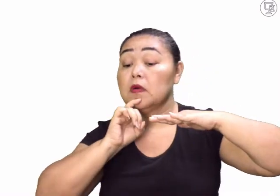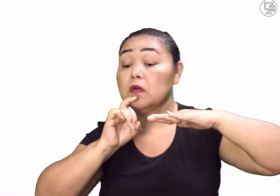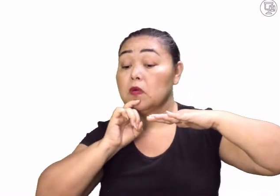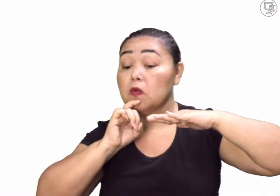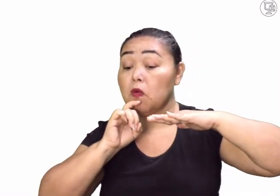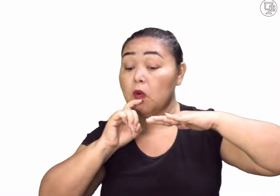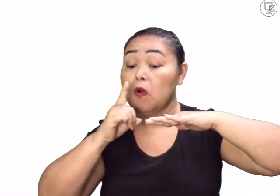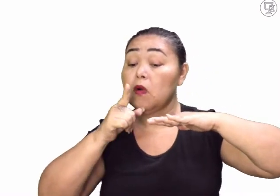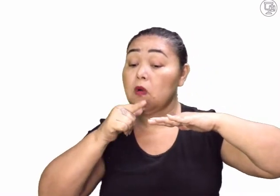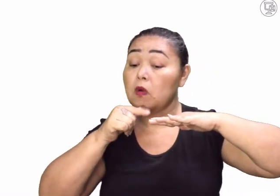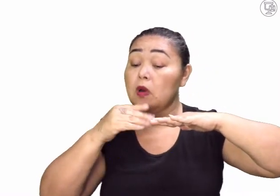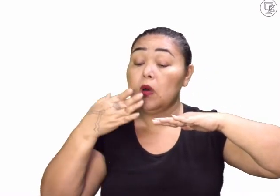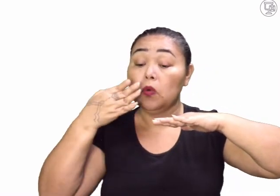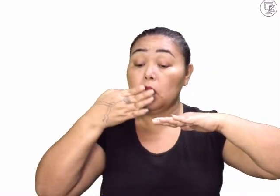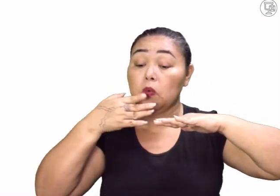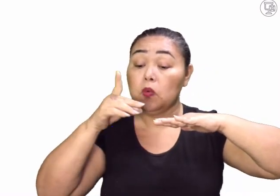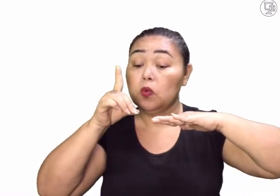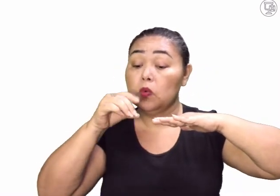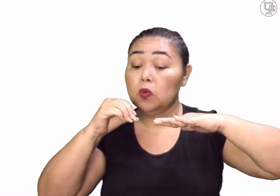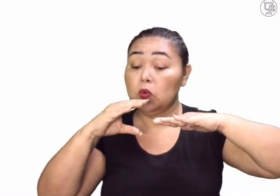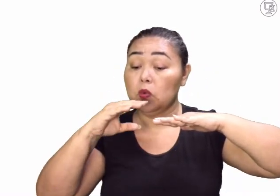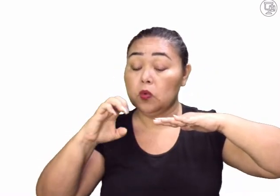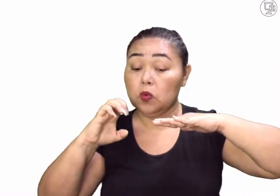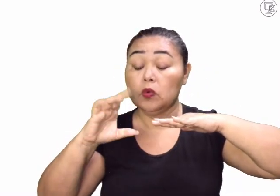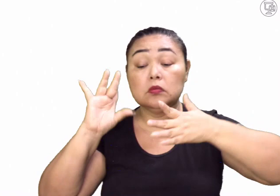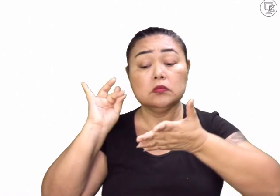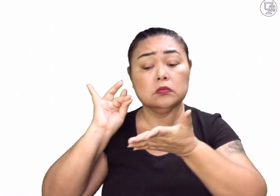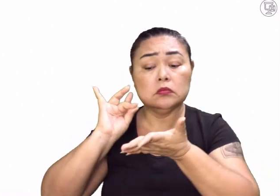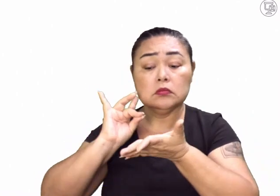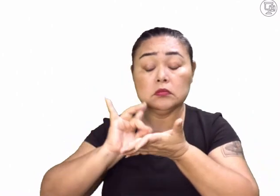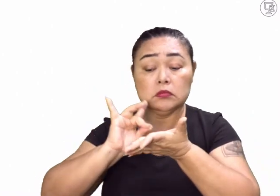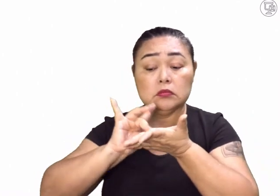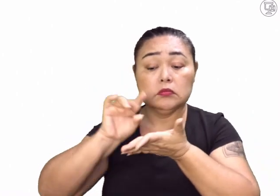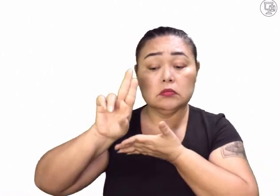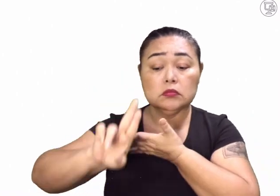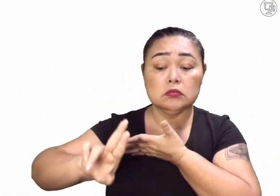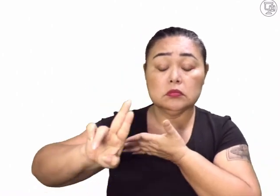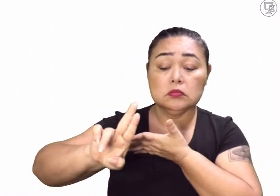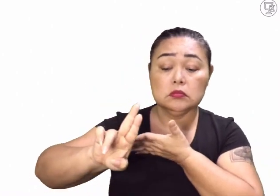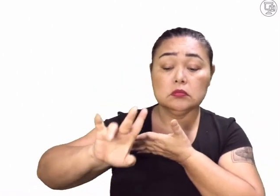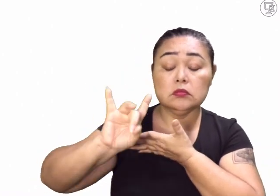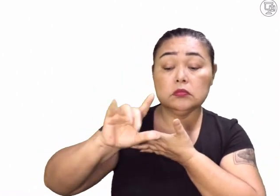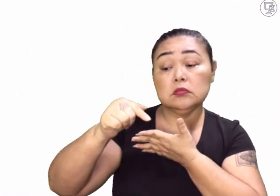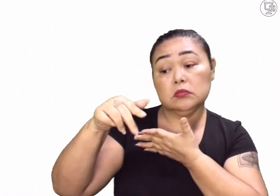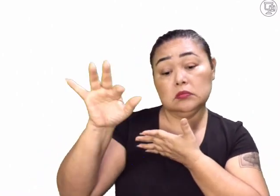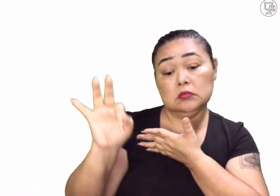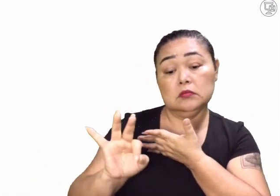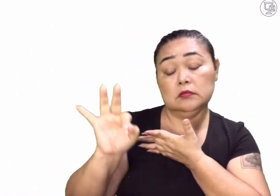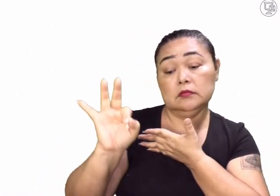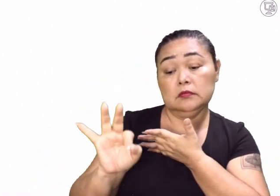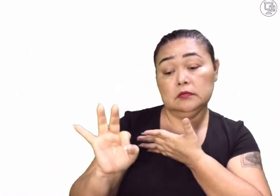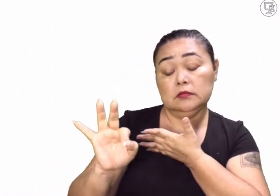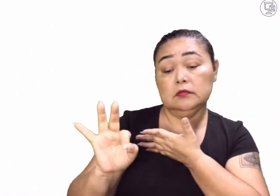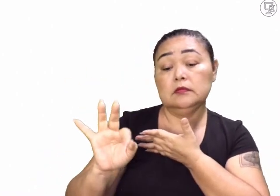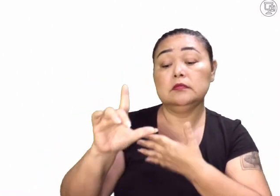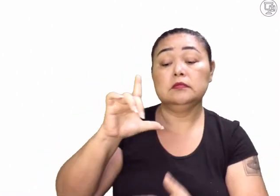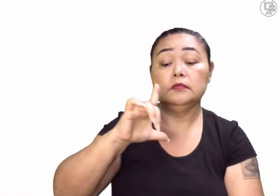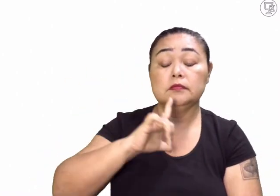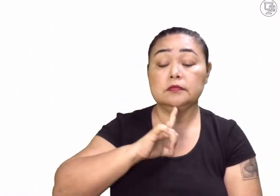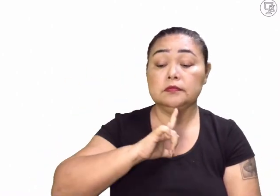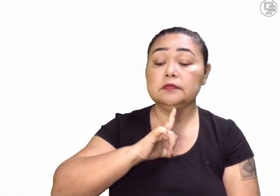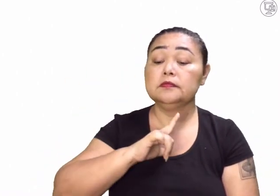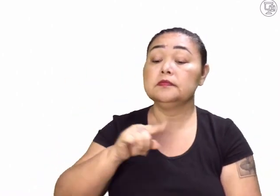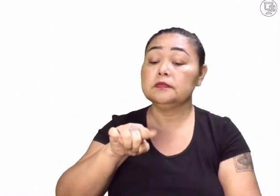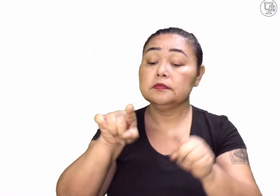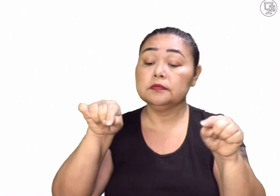Então, temos água doce. Mas a água de fácil acesso, só 7%, que estão presentes nos rios e